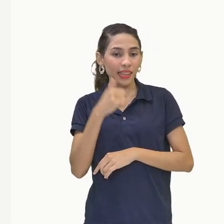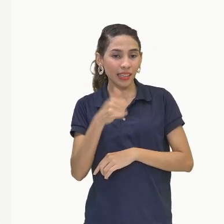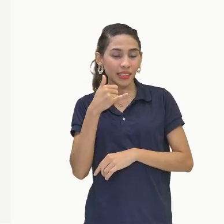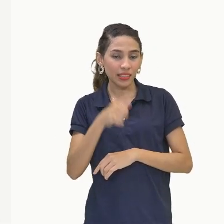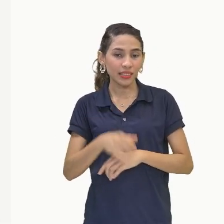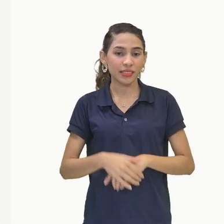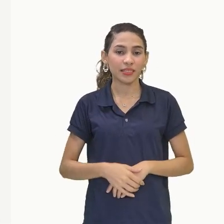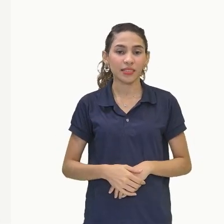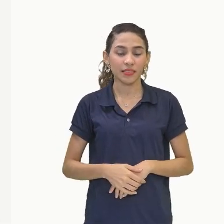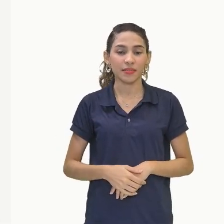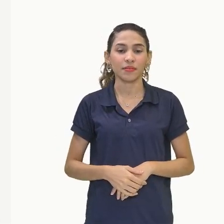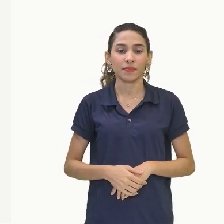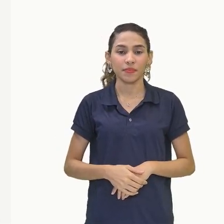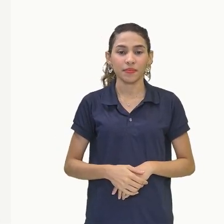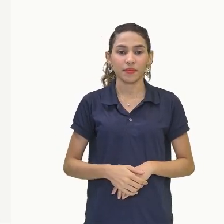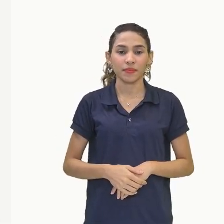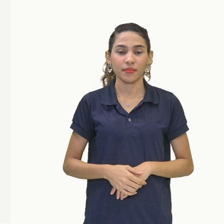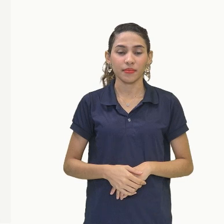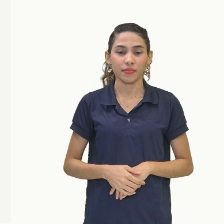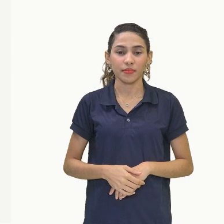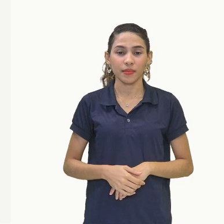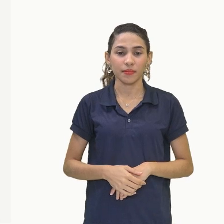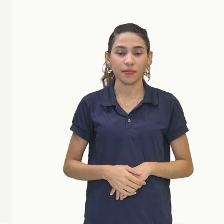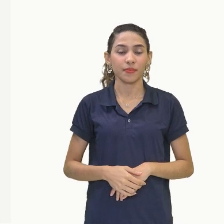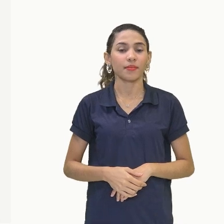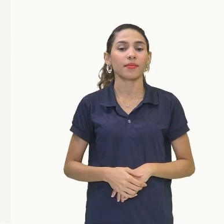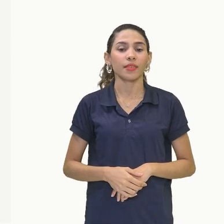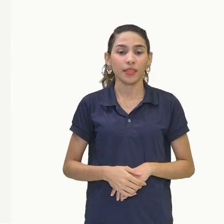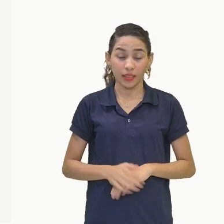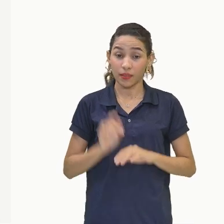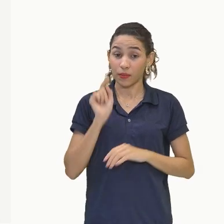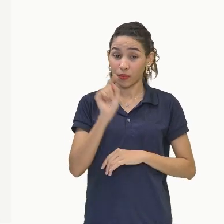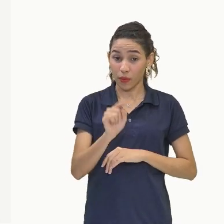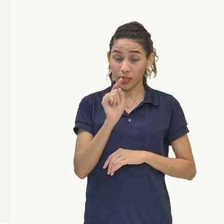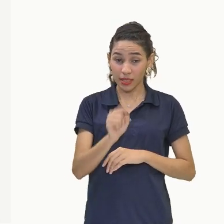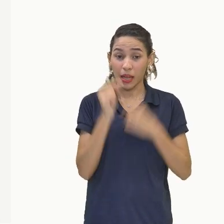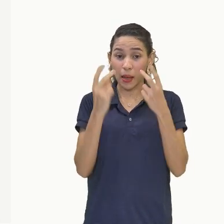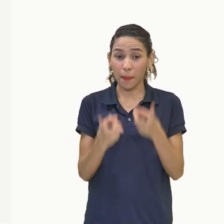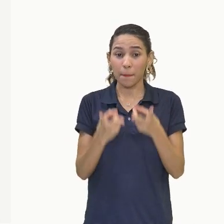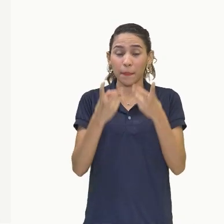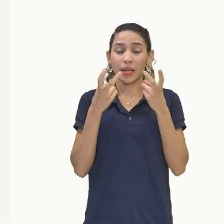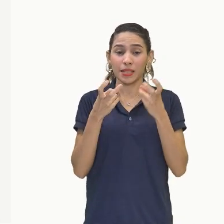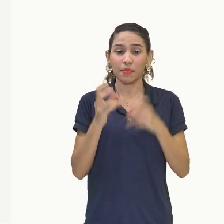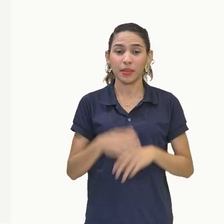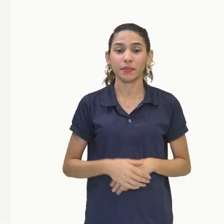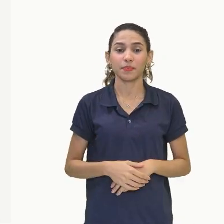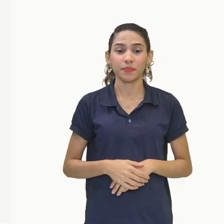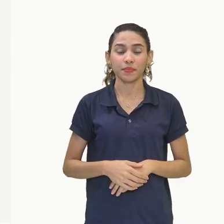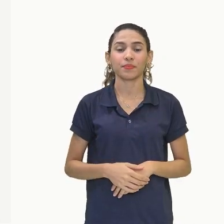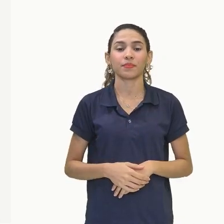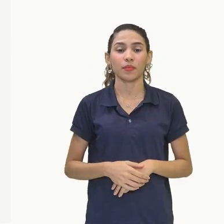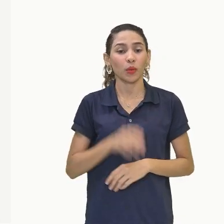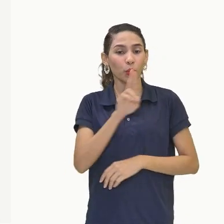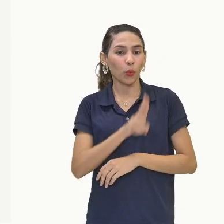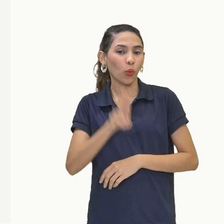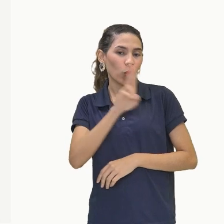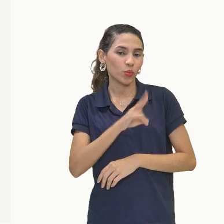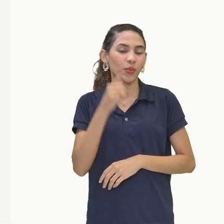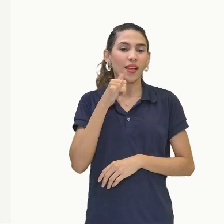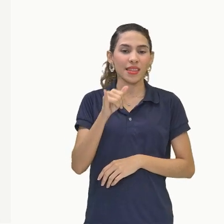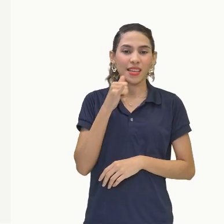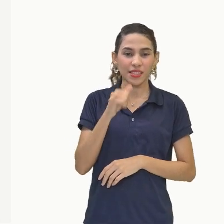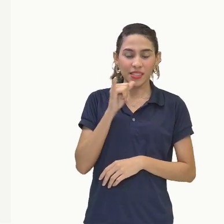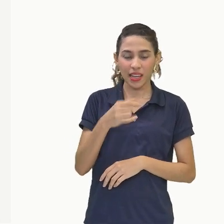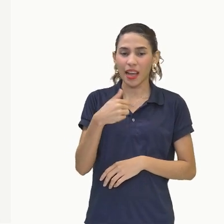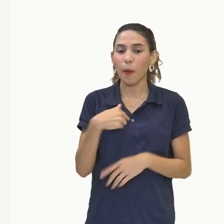em eletricidade. E para você perceber, ao falarmos do consumo de energia,